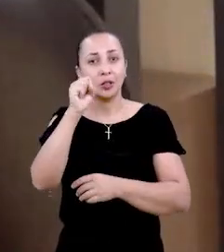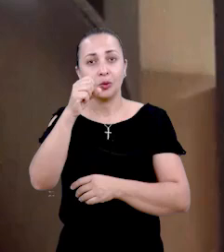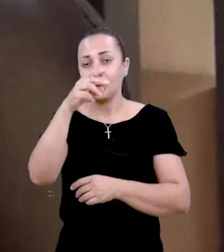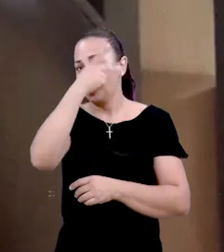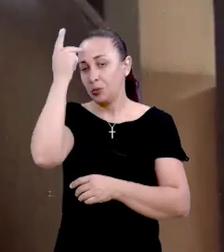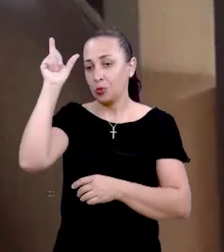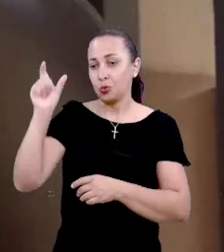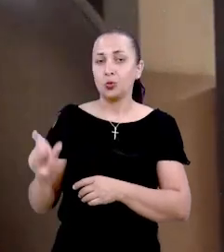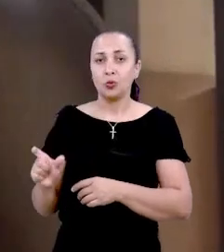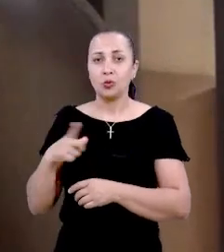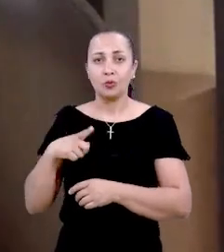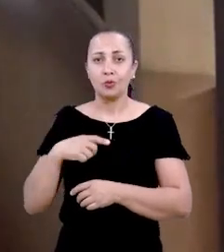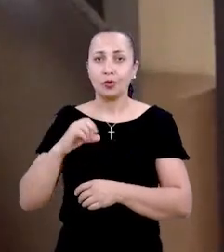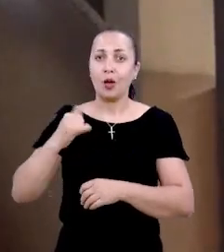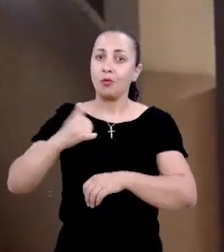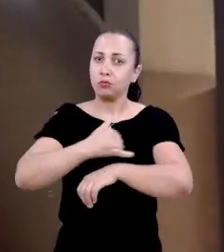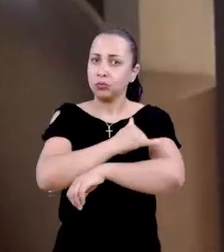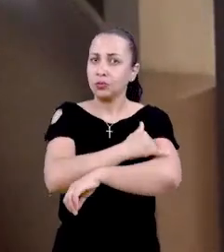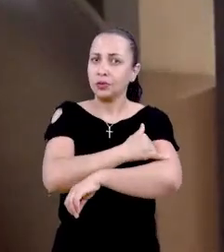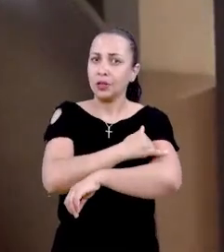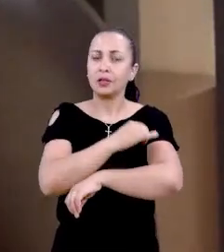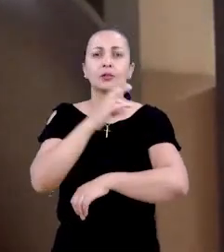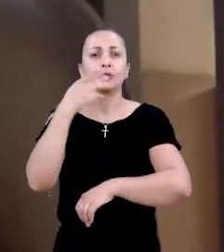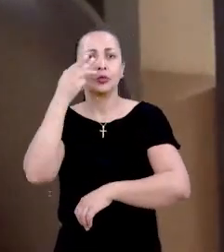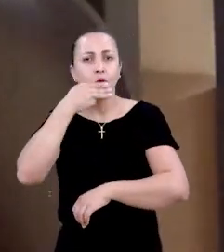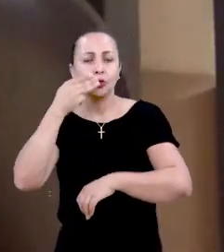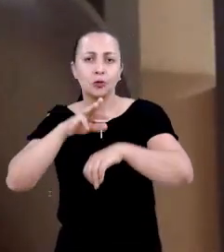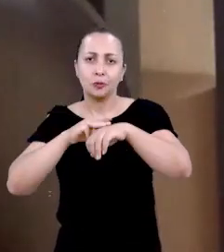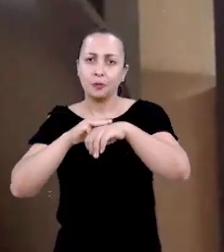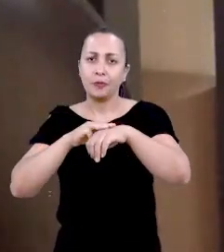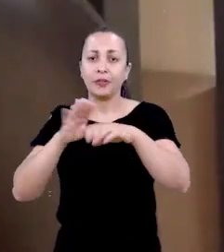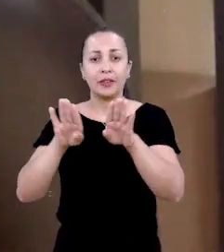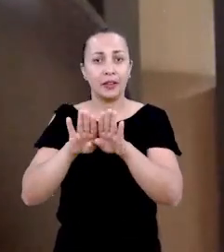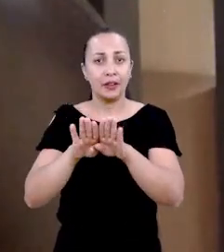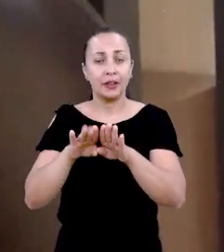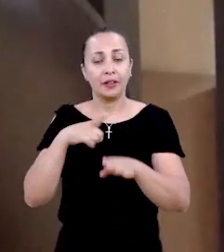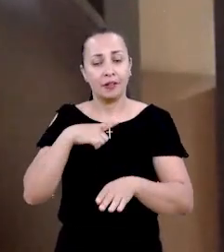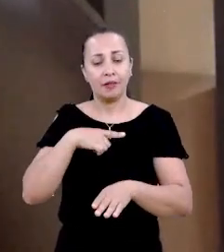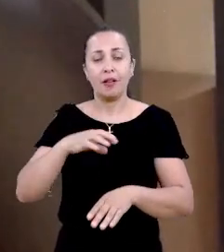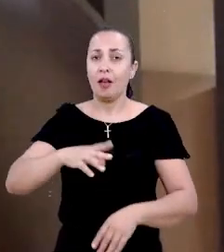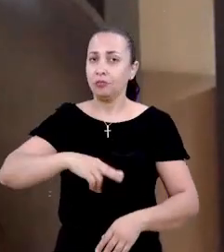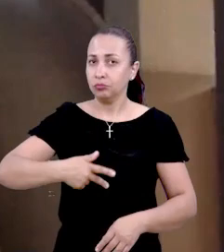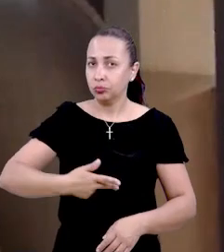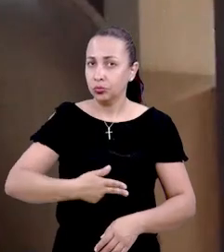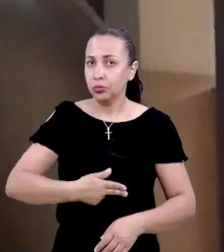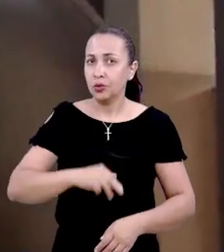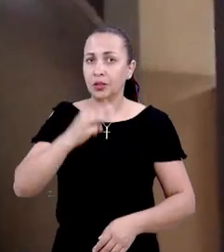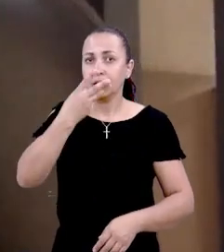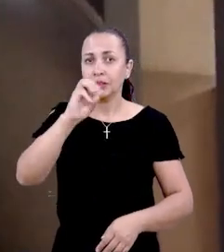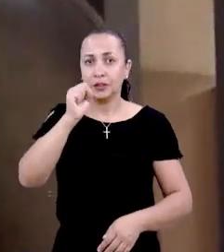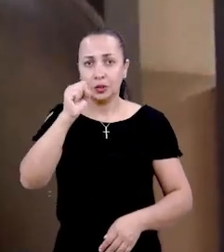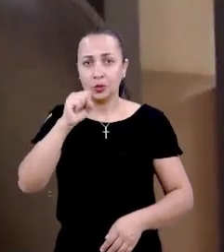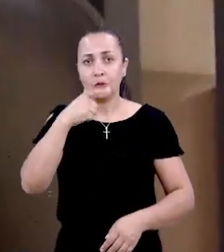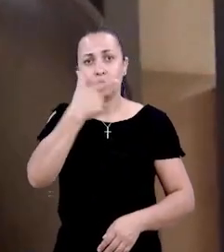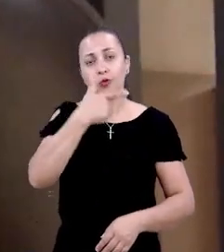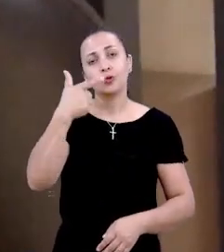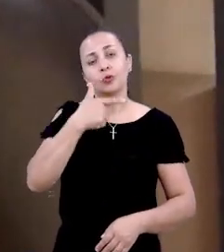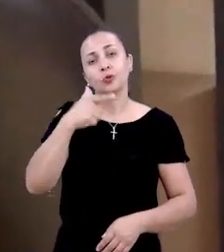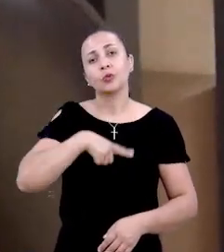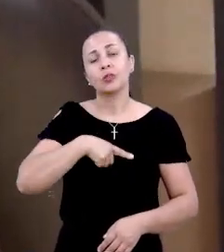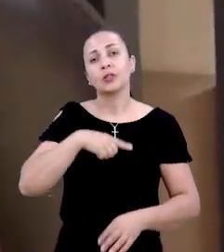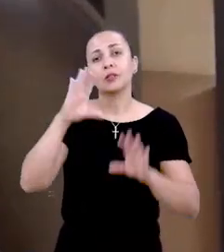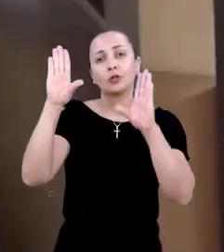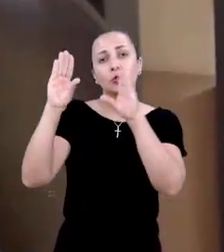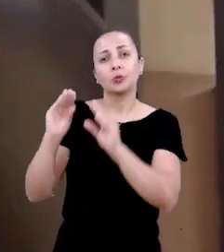tinham obesidade, diabetes e que foram submetidos à cirurgia bariátrica, desses 38, 22